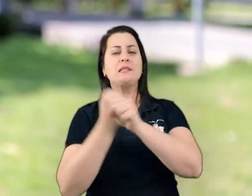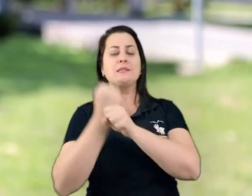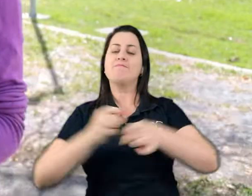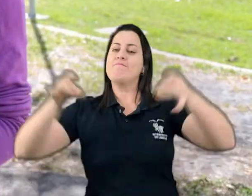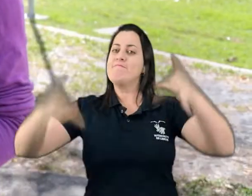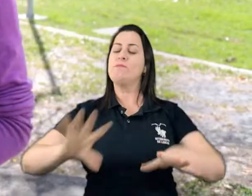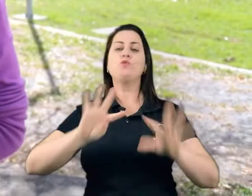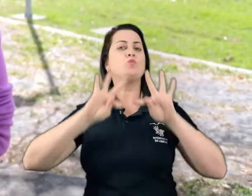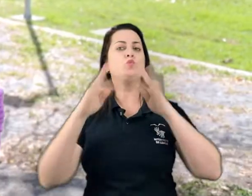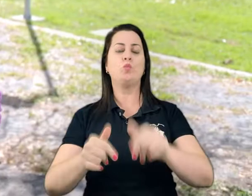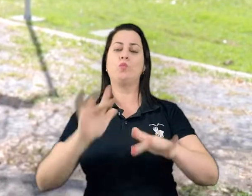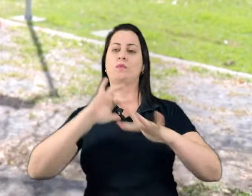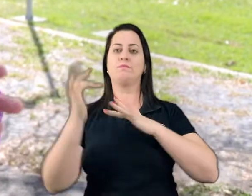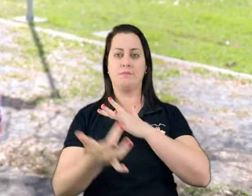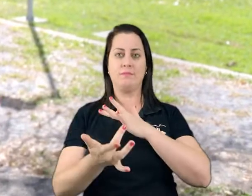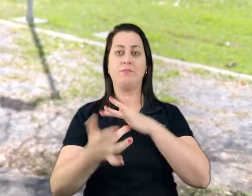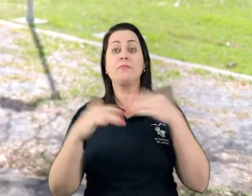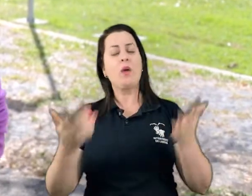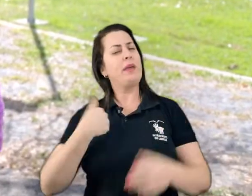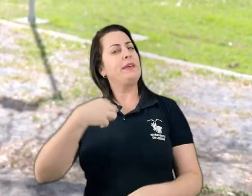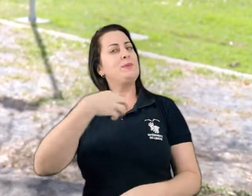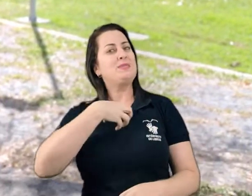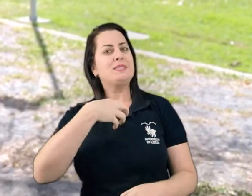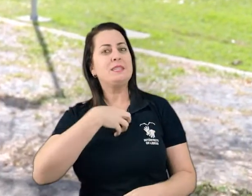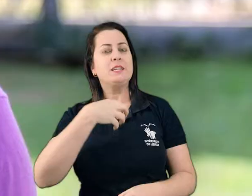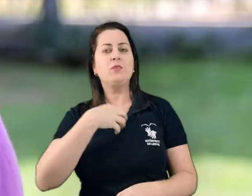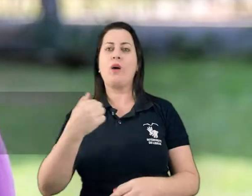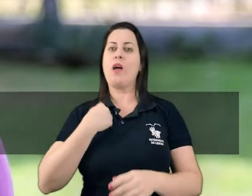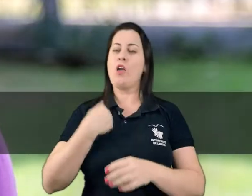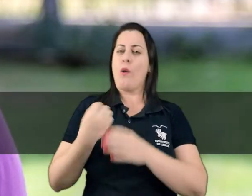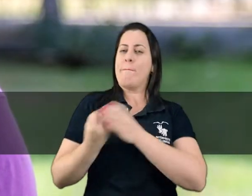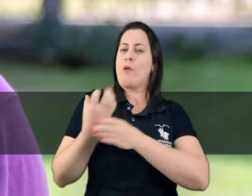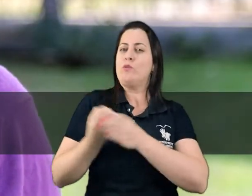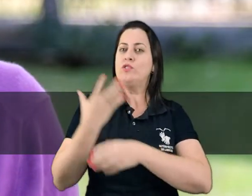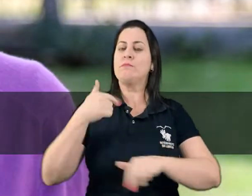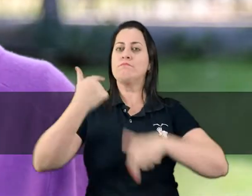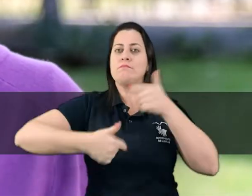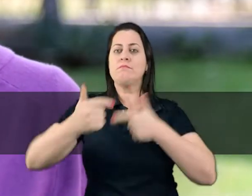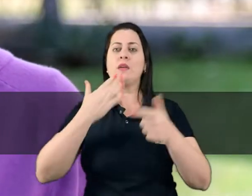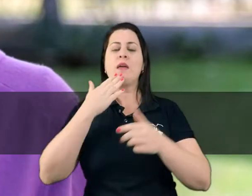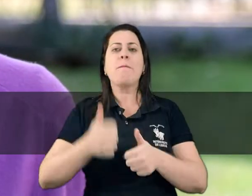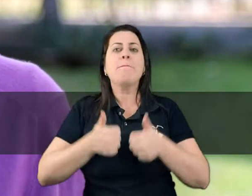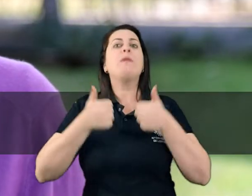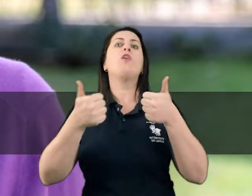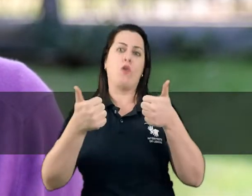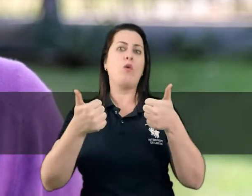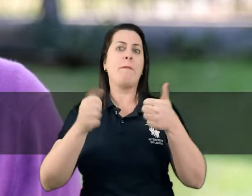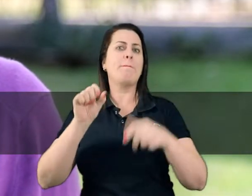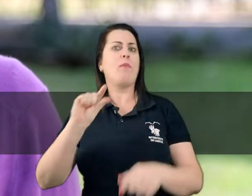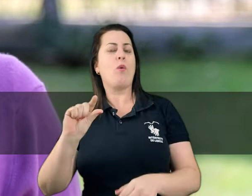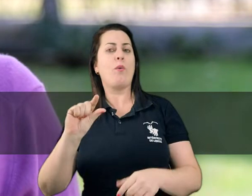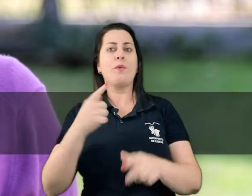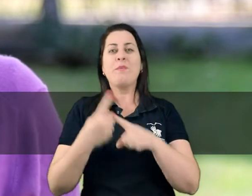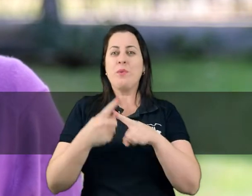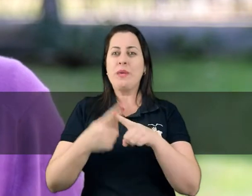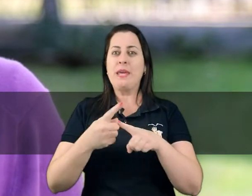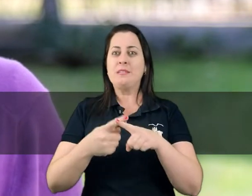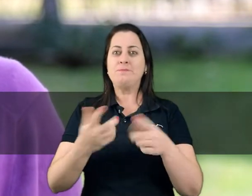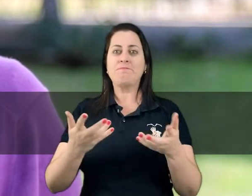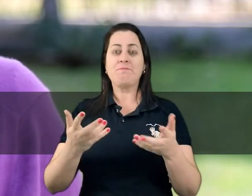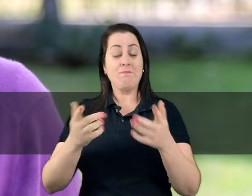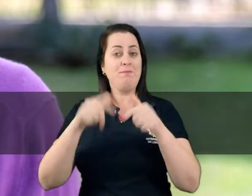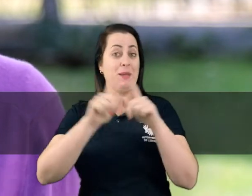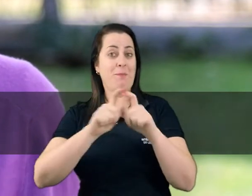da Yasmin que há mais de três anos abandonou os Seus perfis digitais eu tento que a produtividade ela melhora um